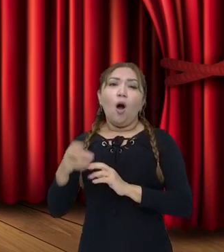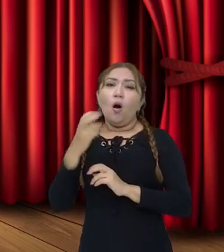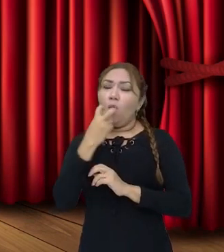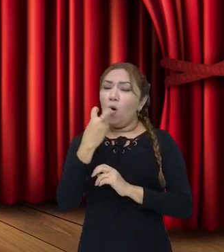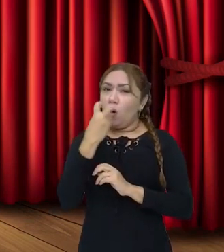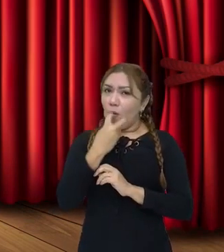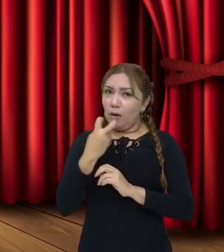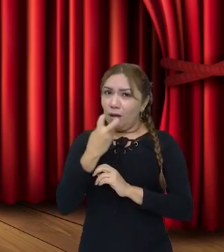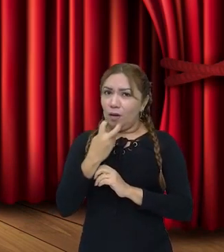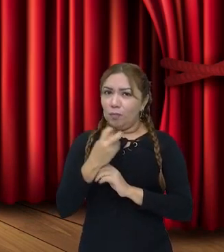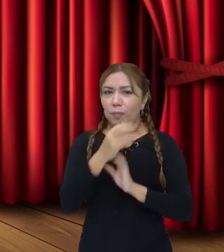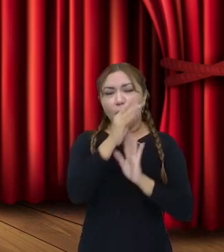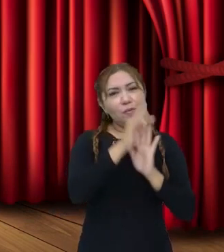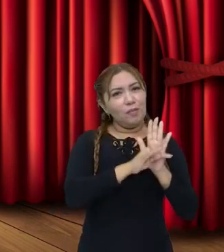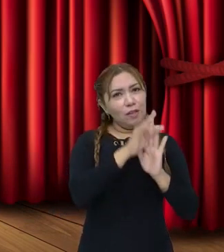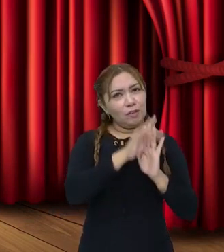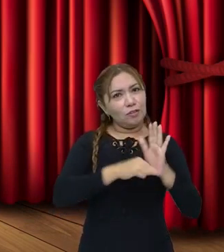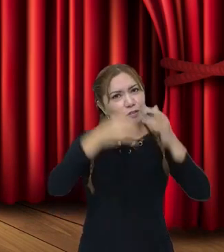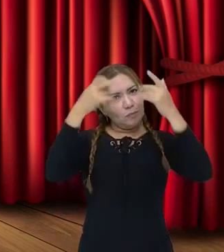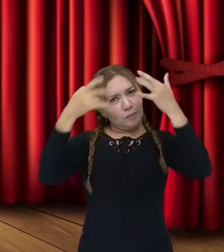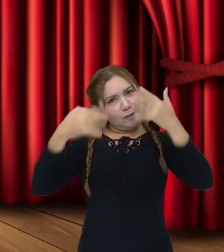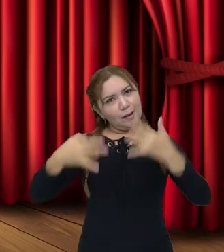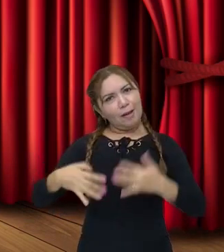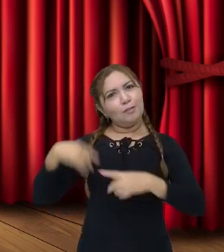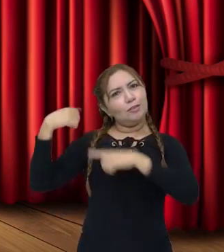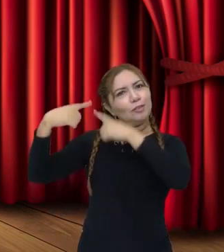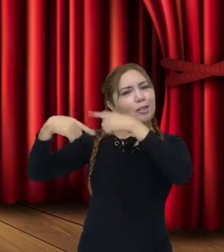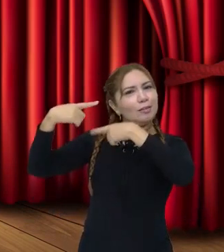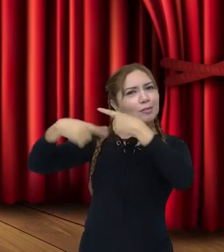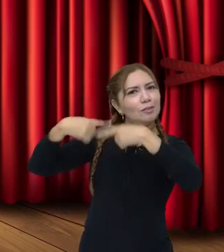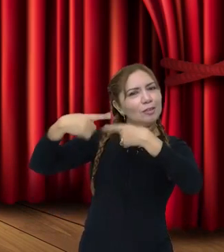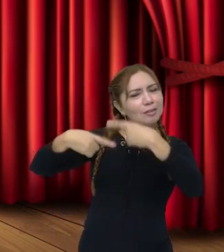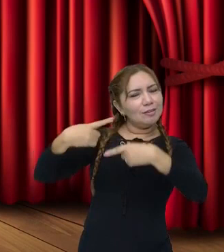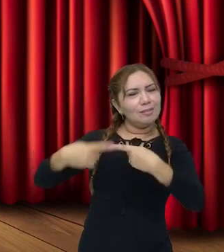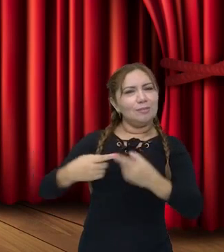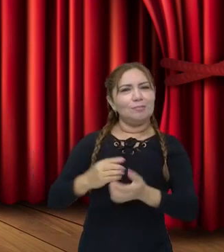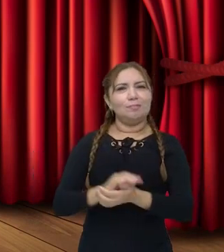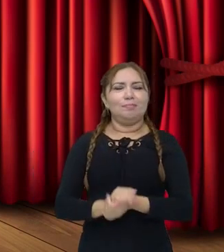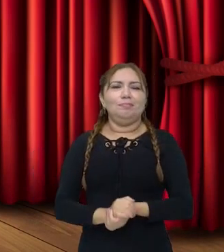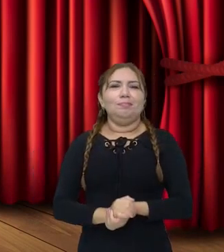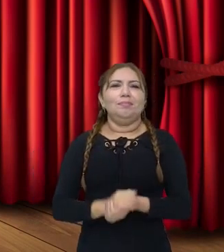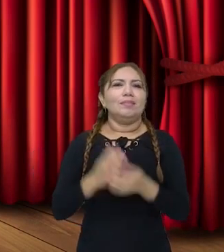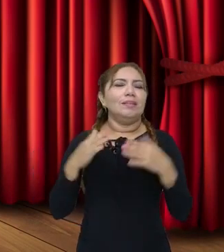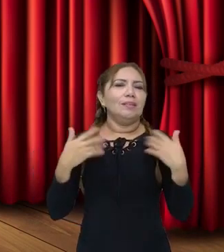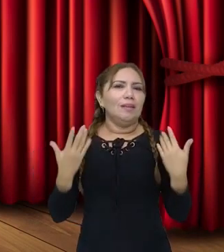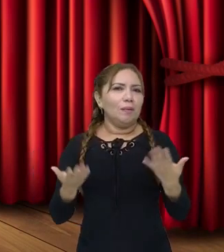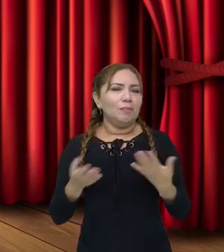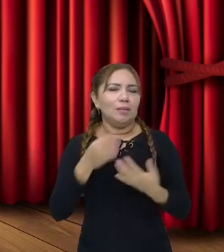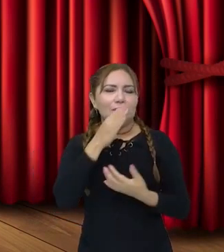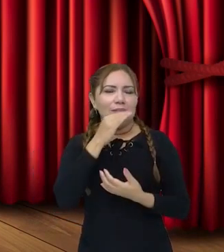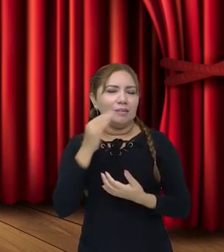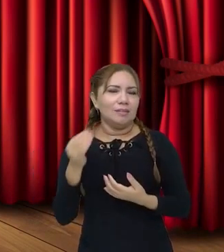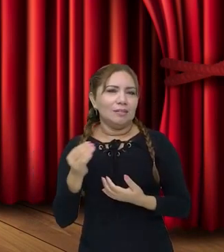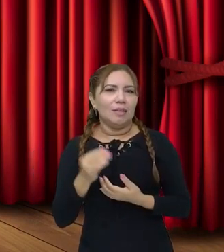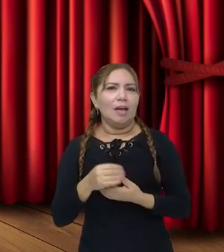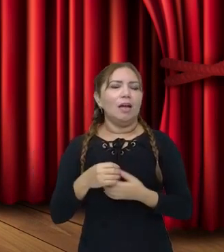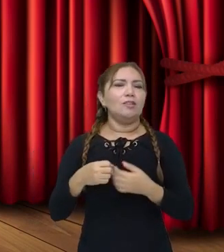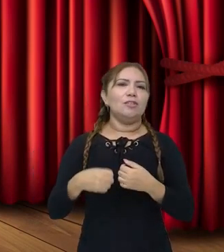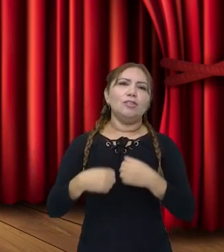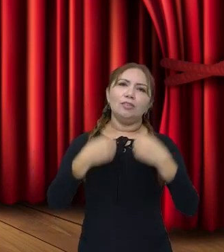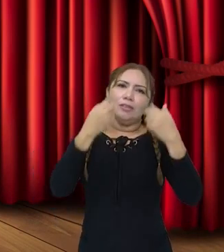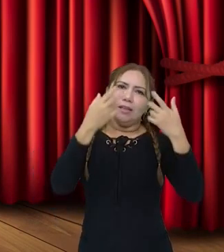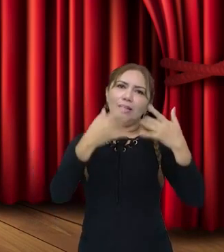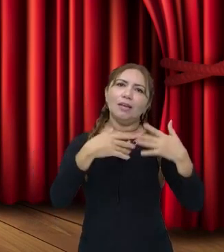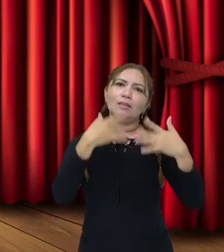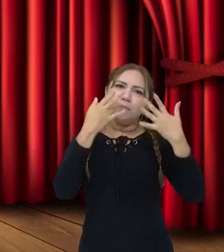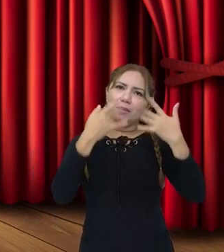aquele texto contado de geração em geração. Mas para isso, crianças, nós usamos a contação de